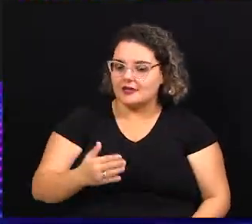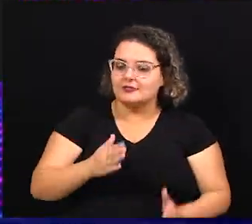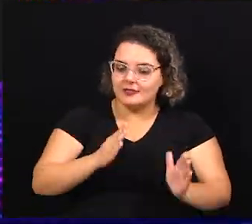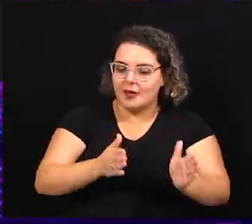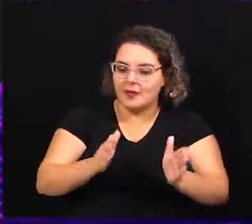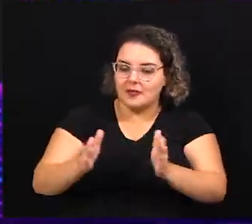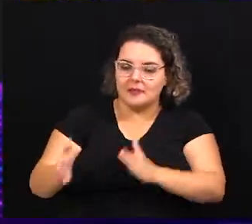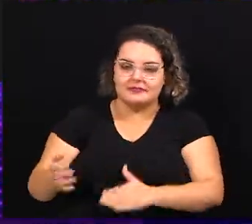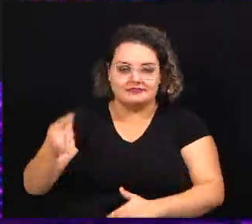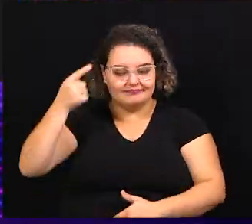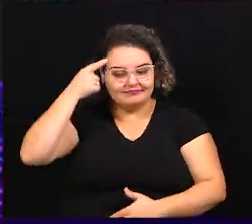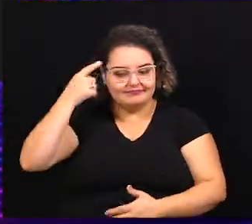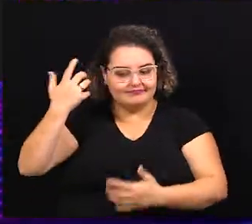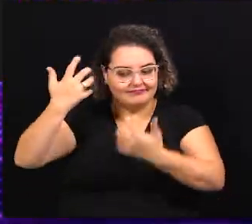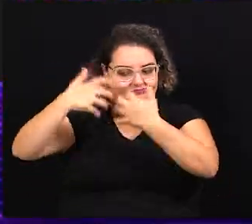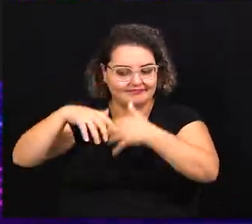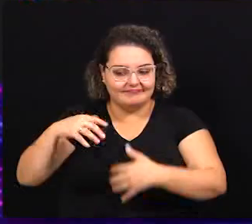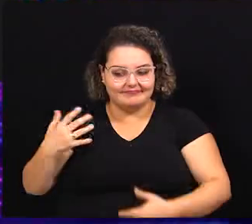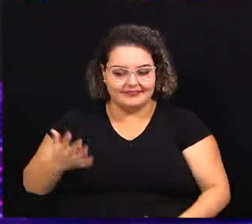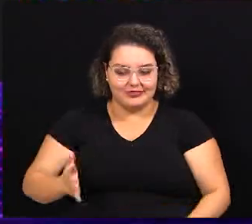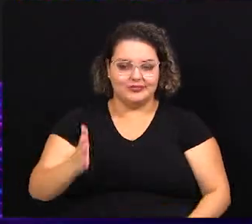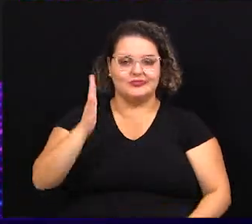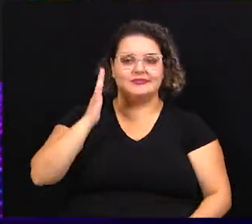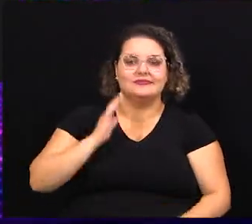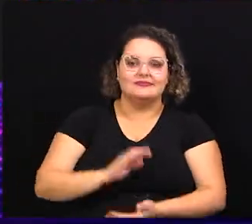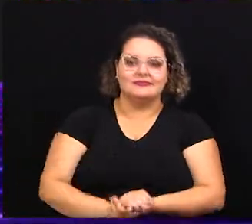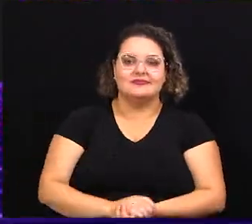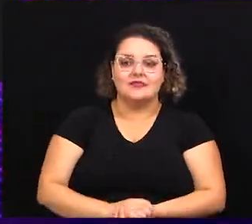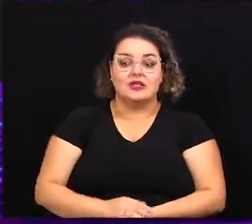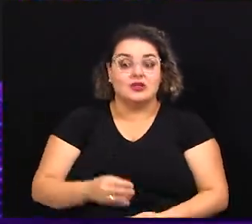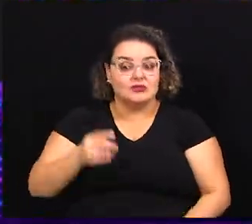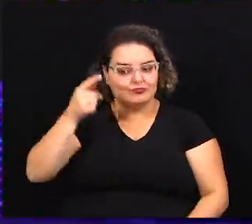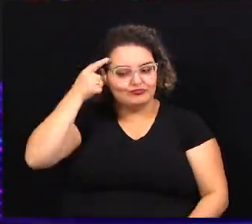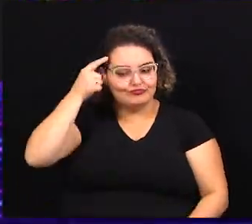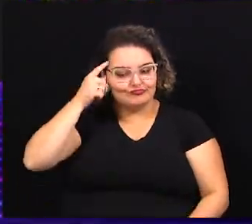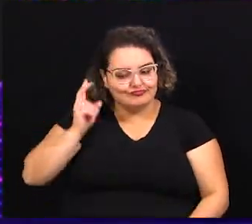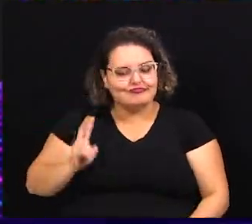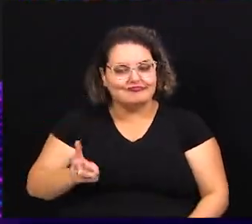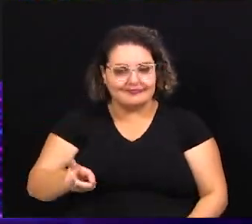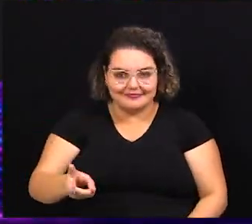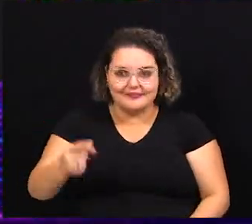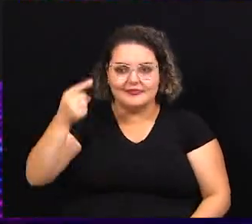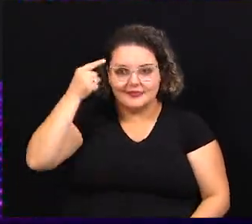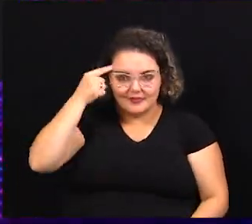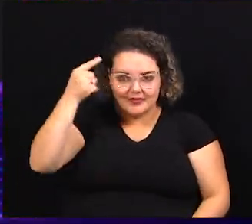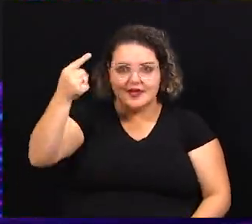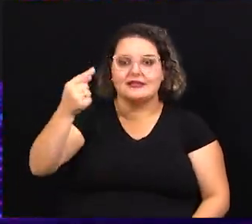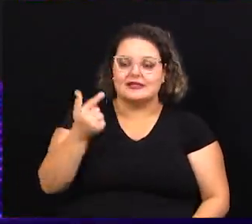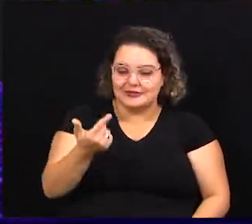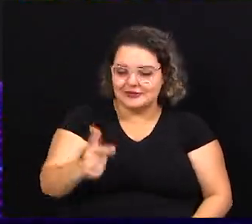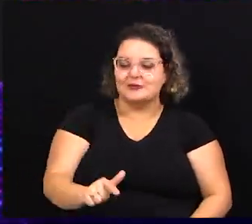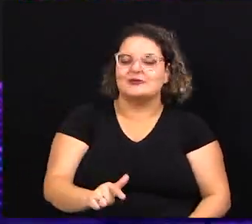sequência. E minha cabeça não para, ainda mais que eu não tomo café. Então, minha cabeça continua, sim, com certeza, uma ideia de continuação não tenho